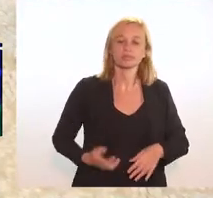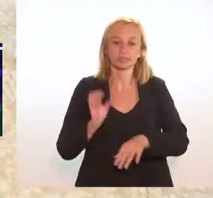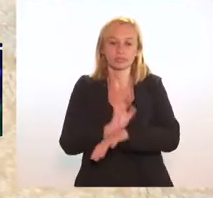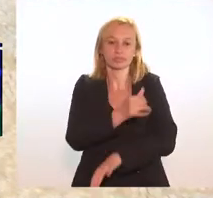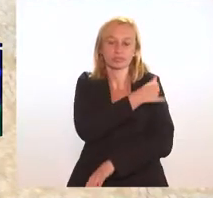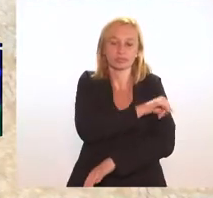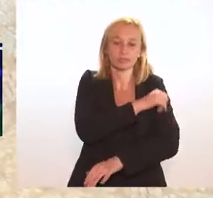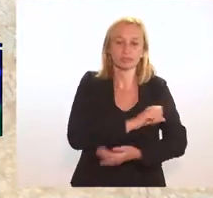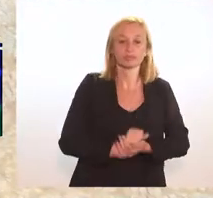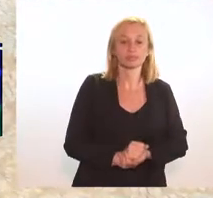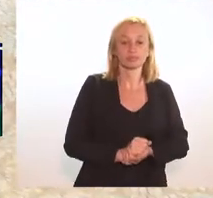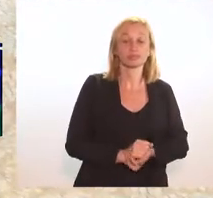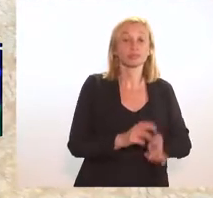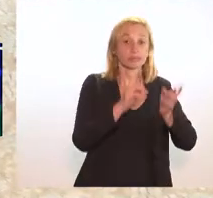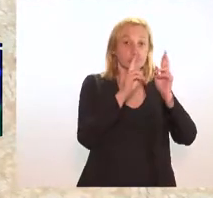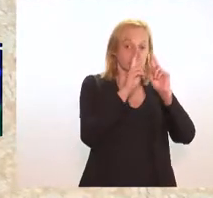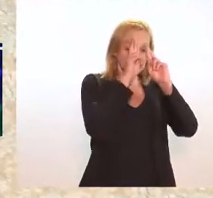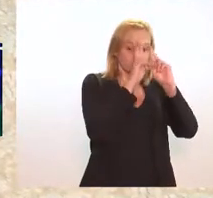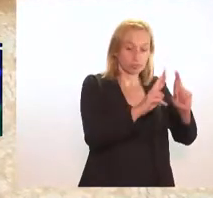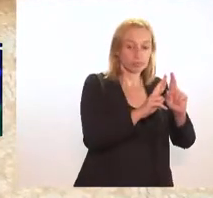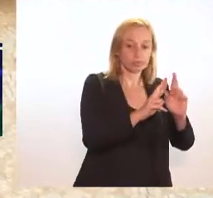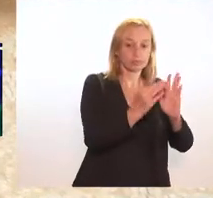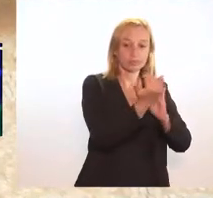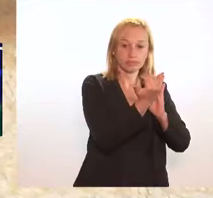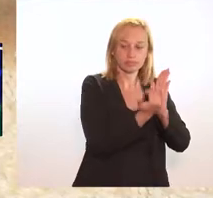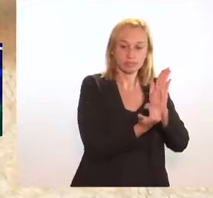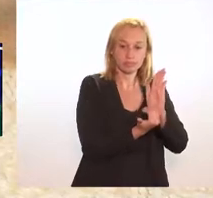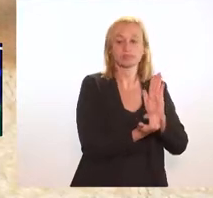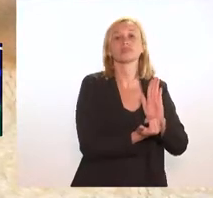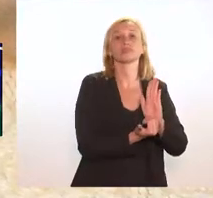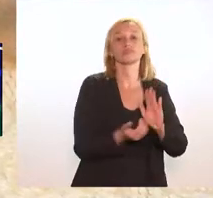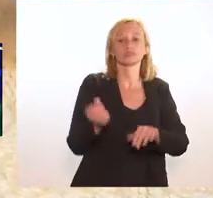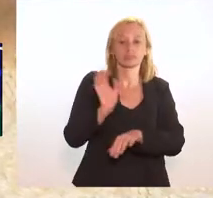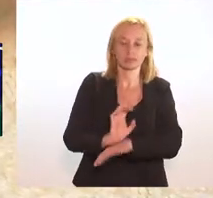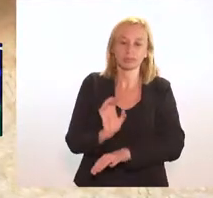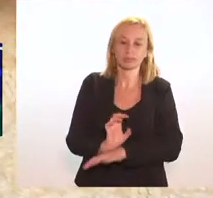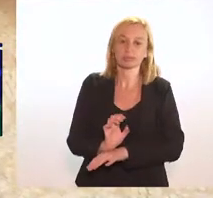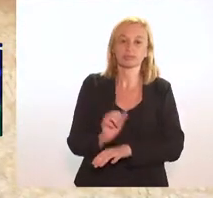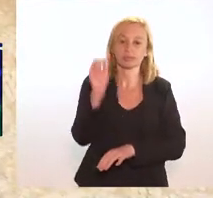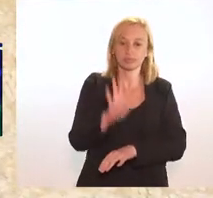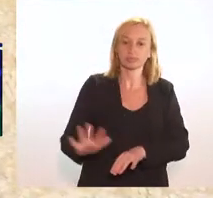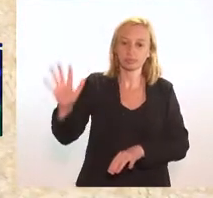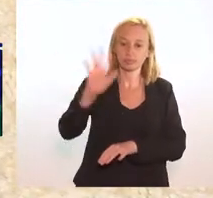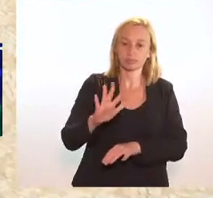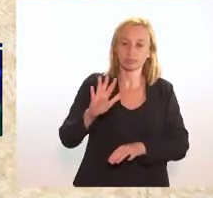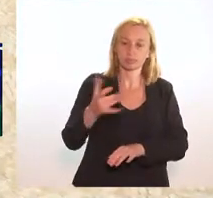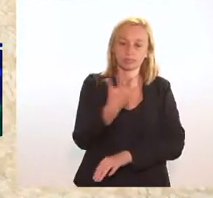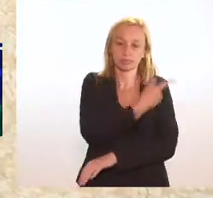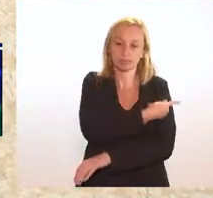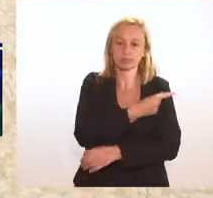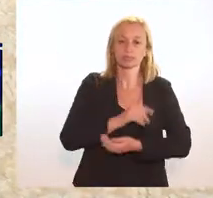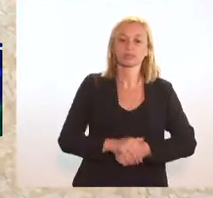Janeiro, respeitando as demais normas estadual e nacional vigentes para vacinação.